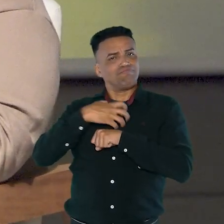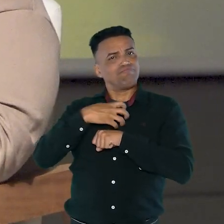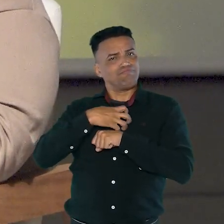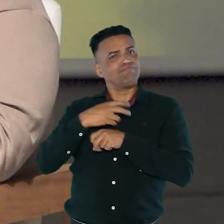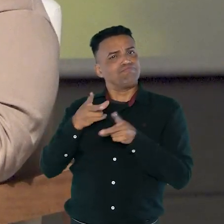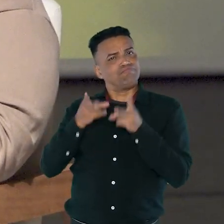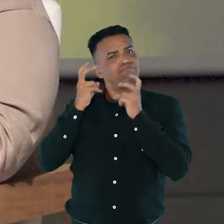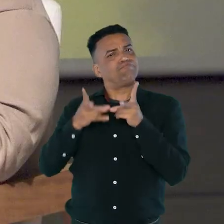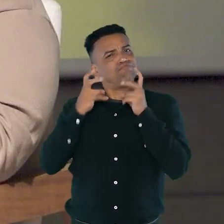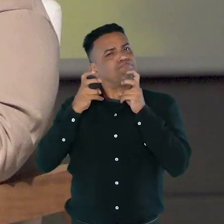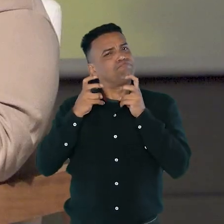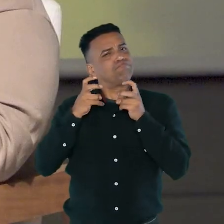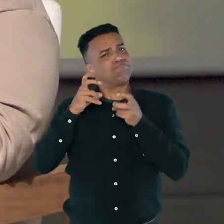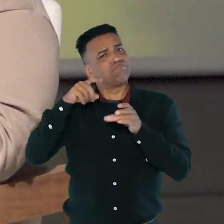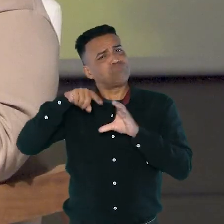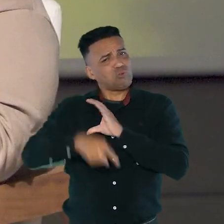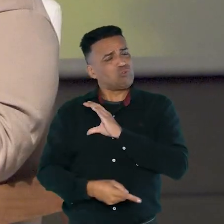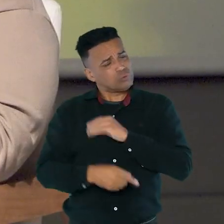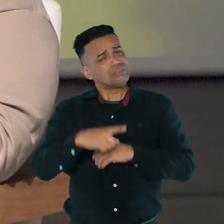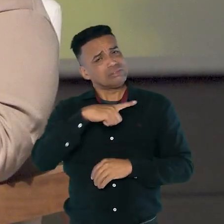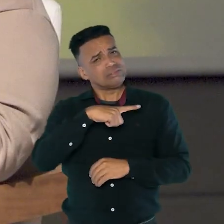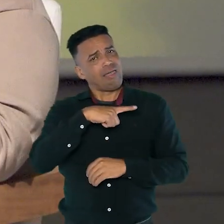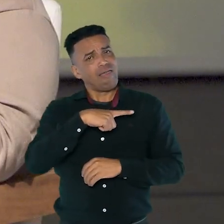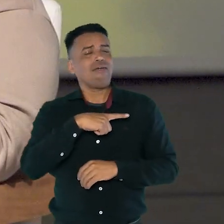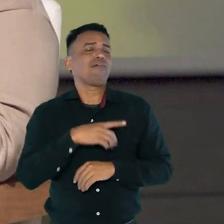né? Eu acho que